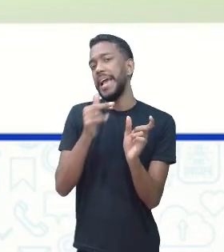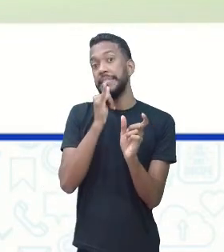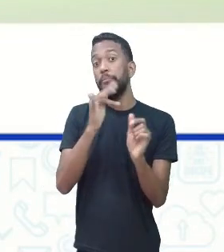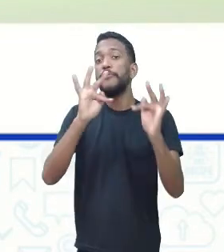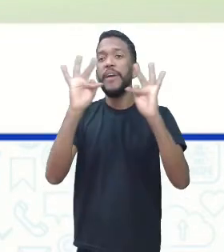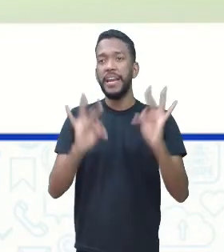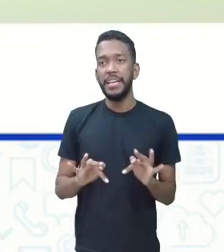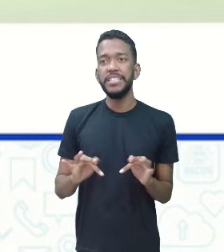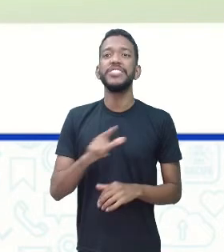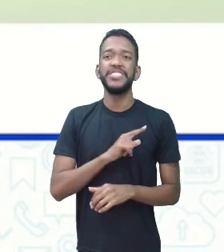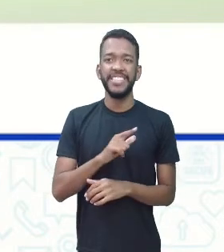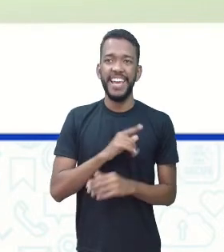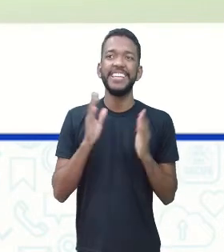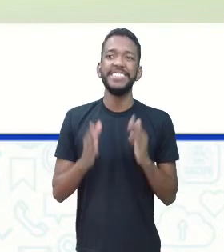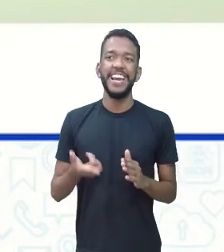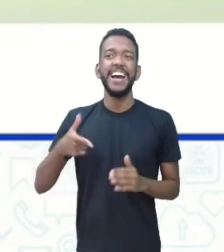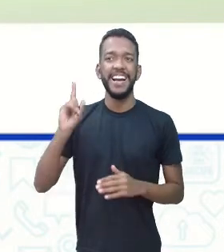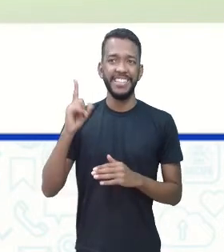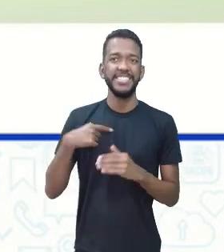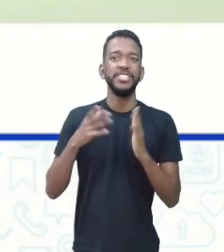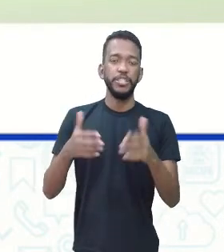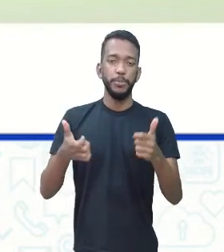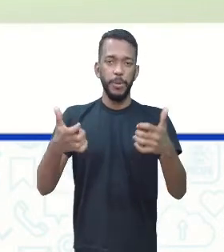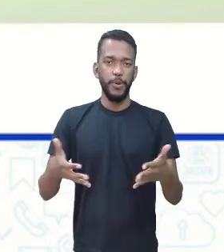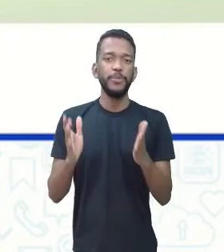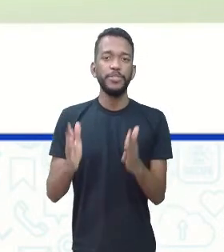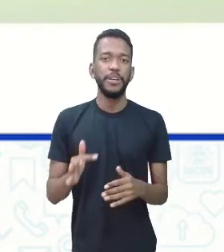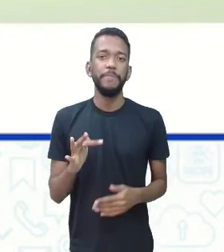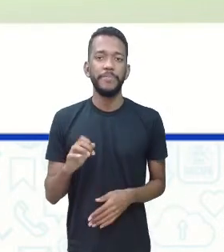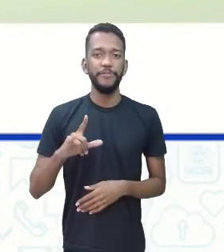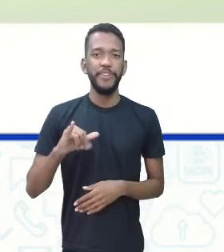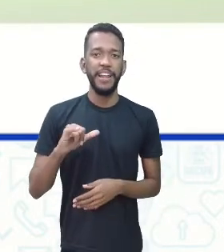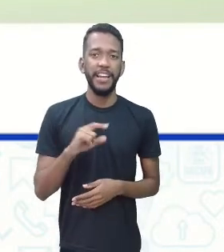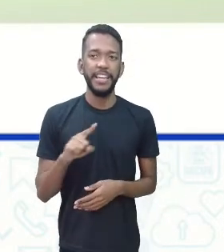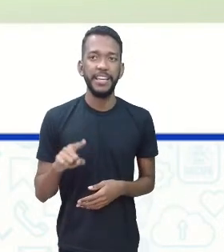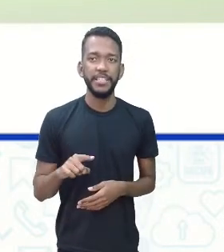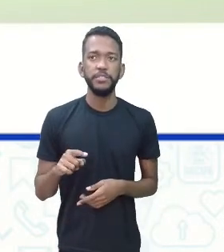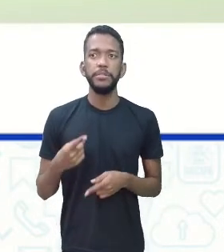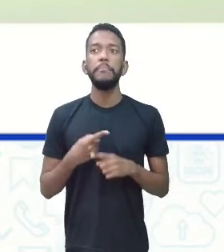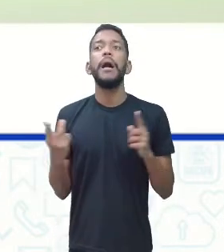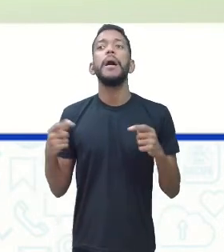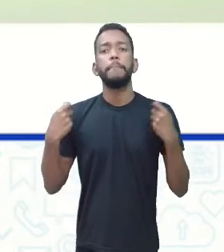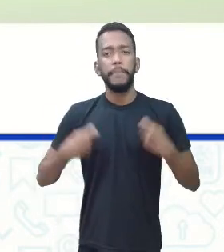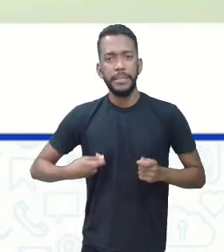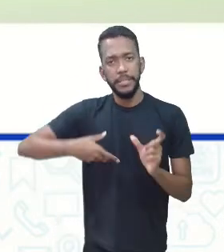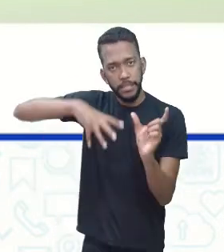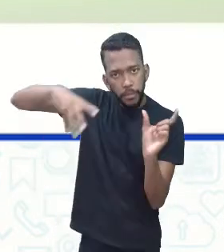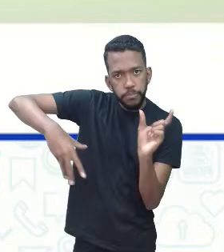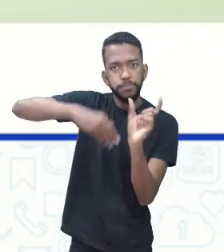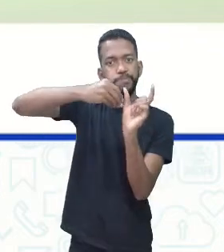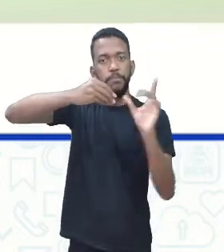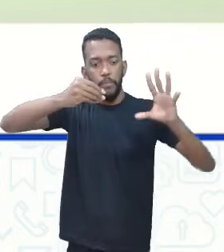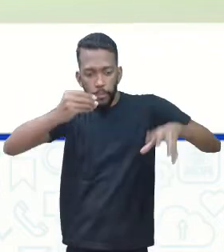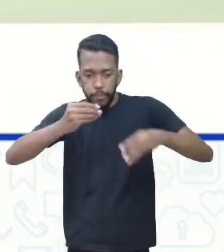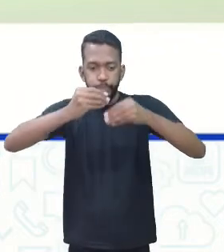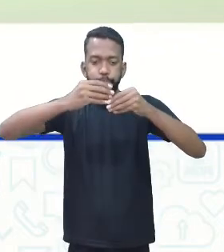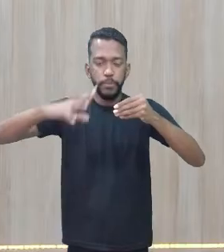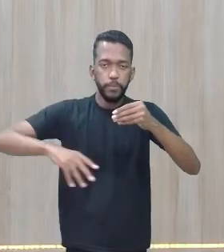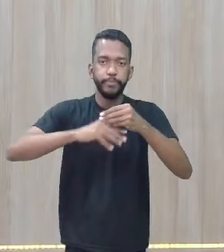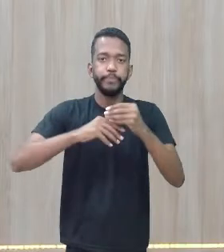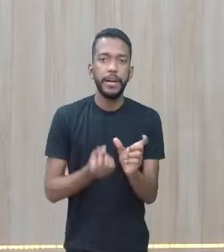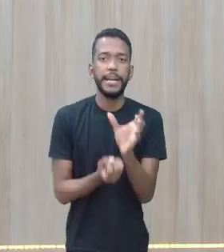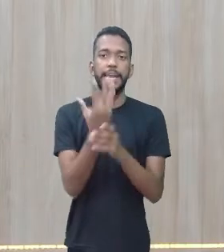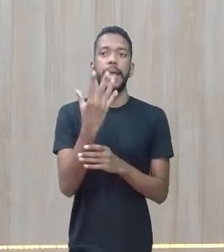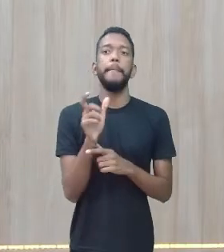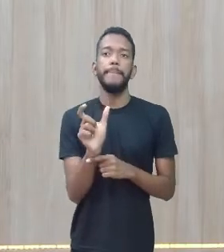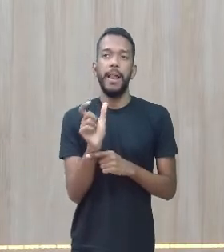feliz, não é? Que vimos antes. Mas é necessário outros elementos para formar uma